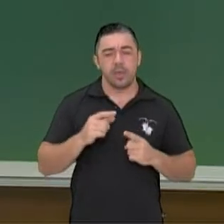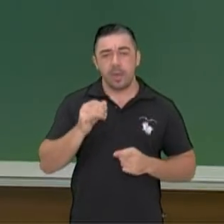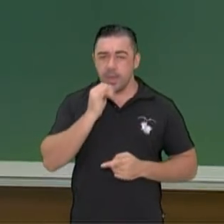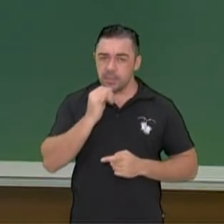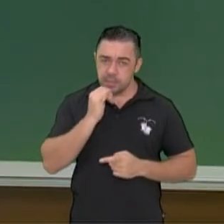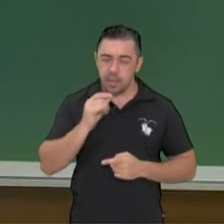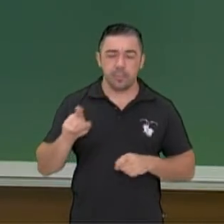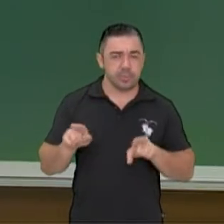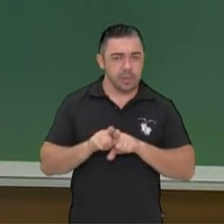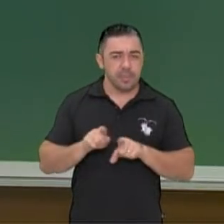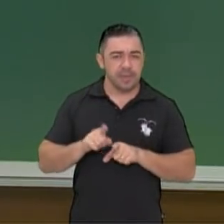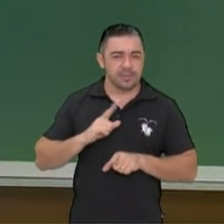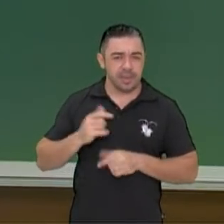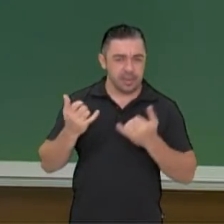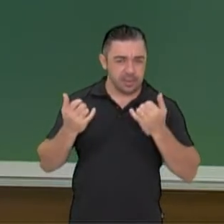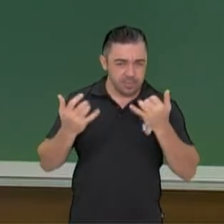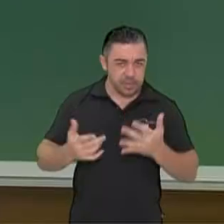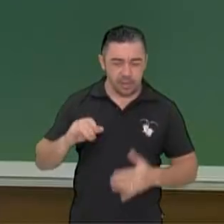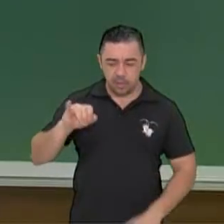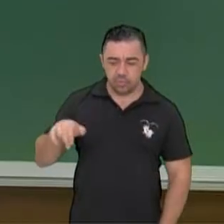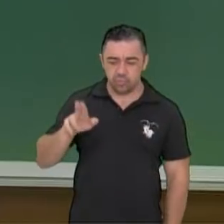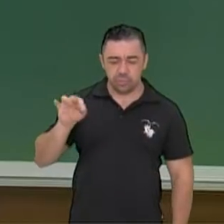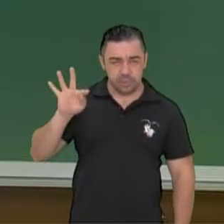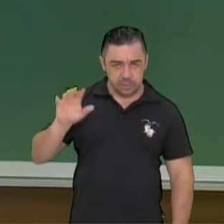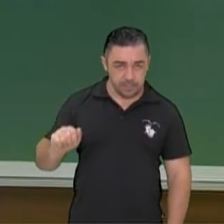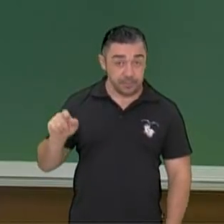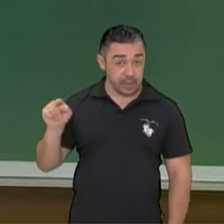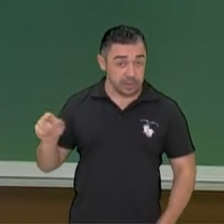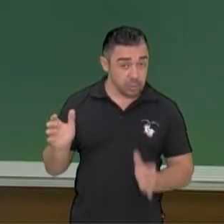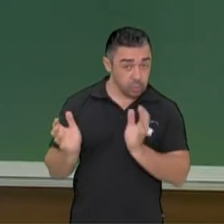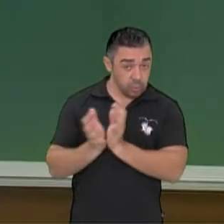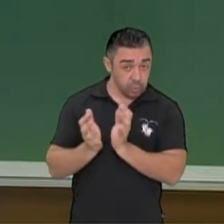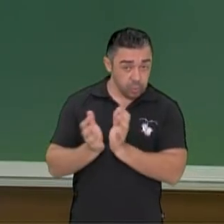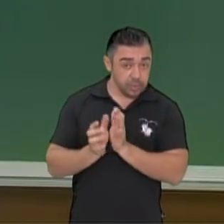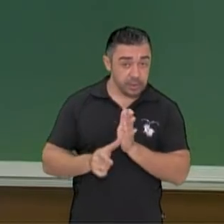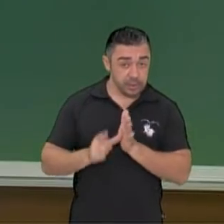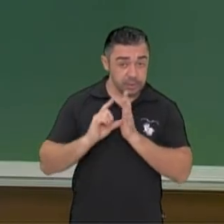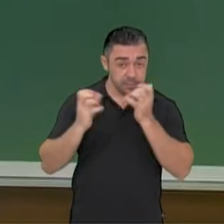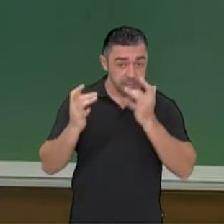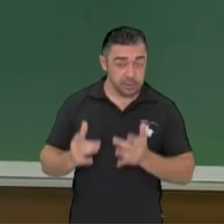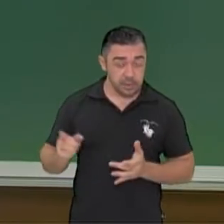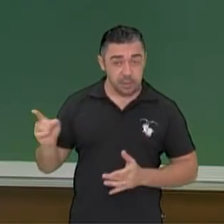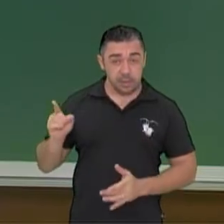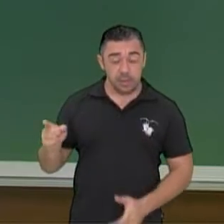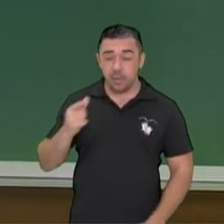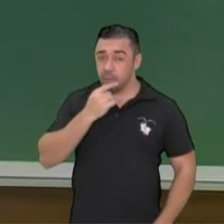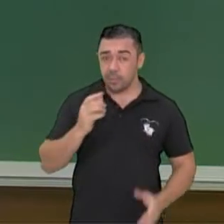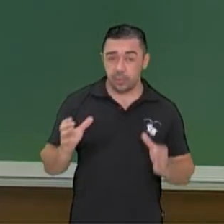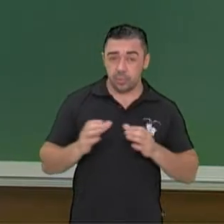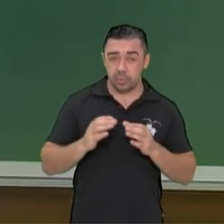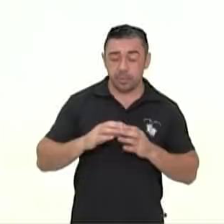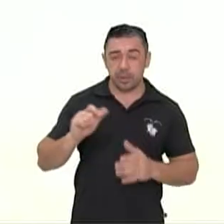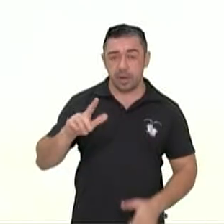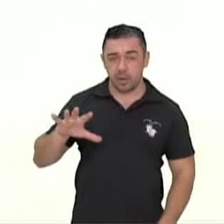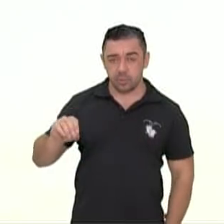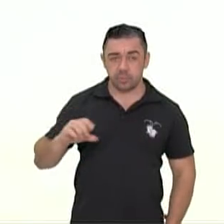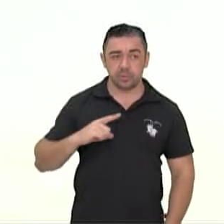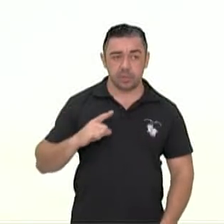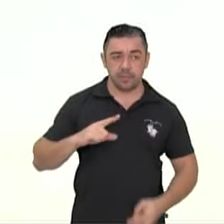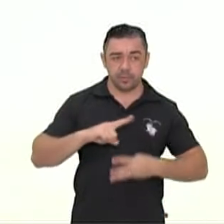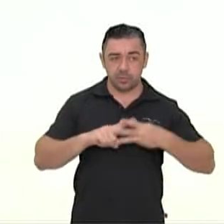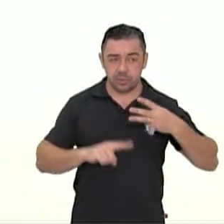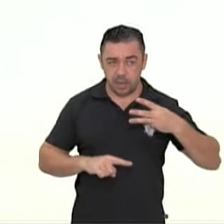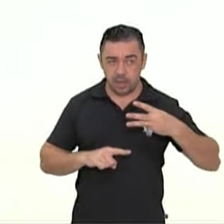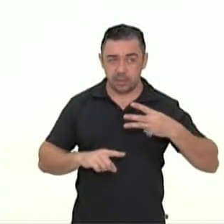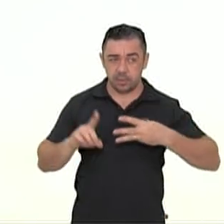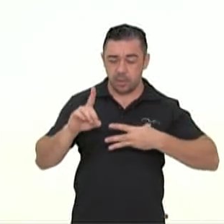inclusive da justa. Ok? Esses nobres, comentamos anteriormente, lá no Carlos Magno surgiram os duques, os marqueses, os